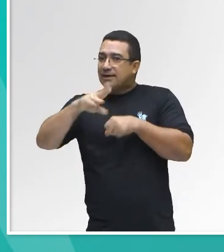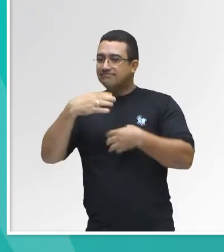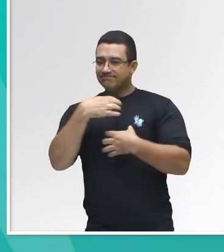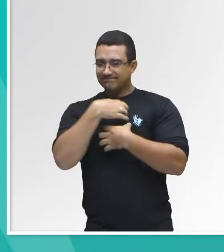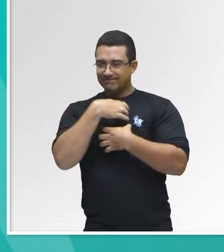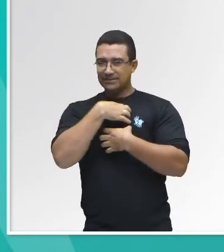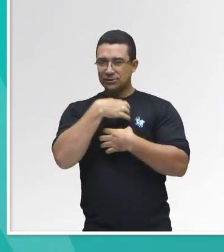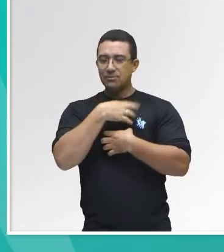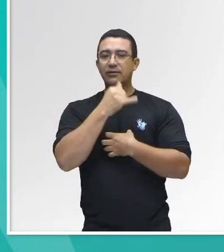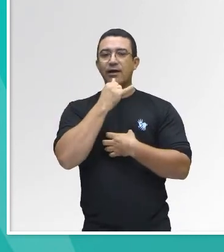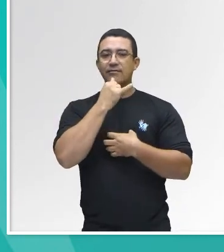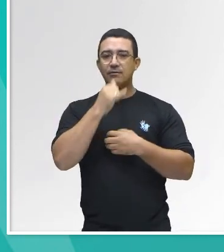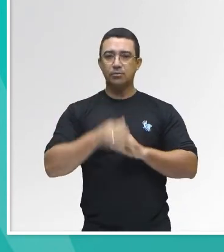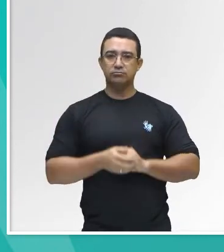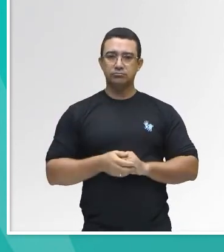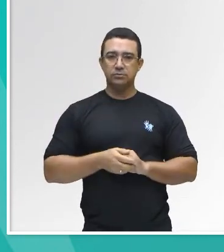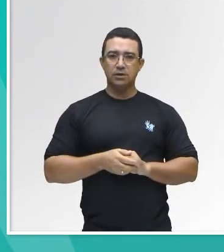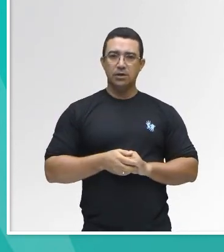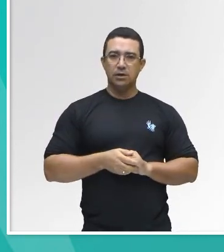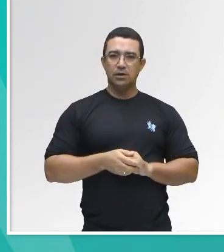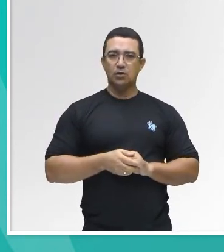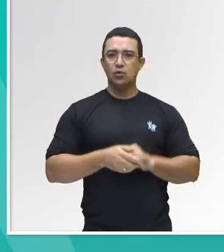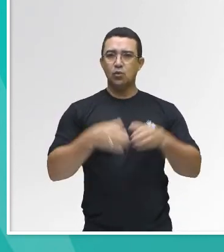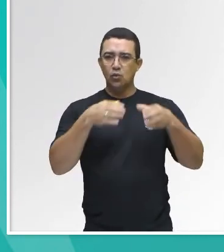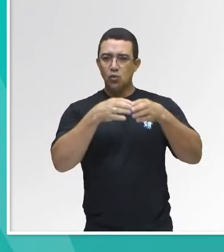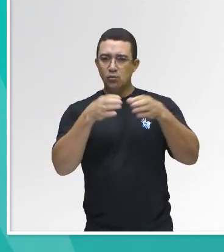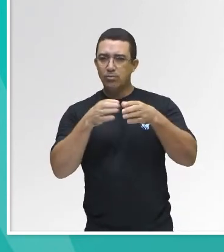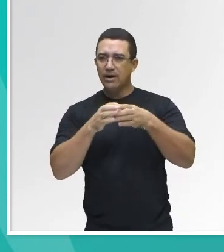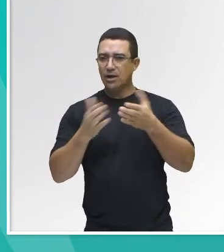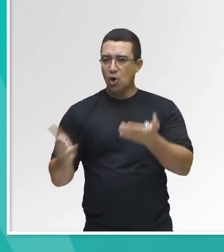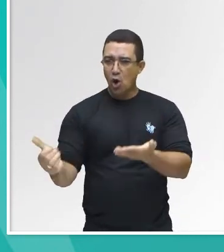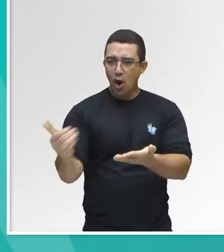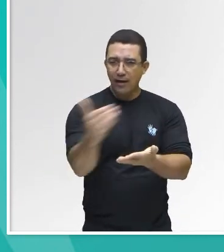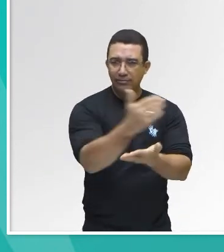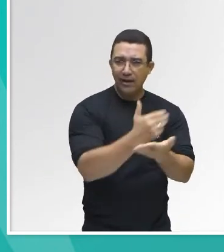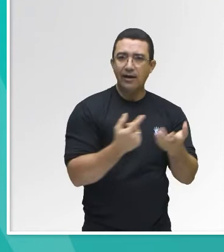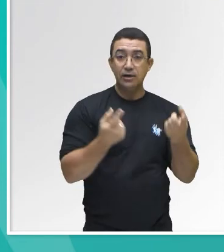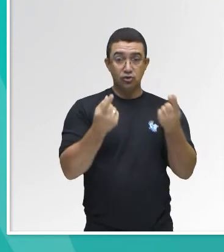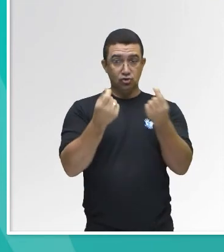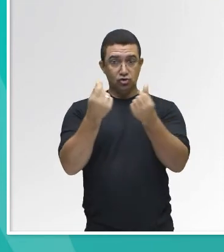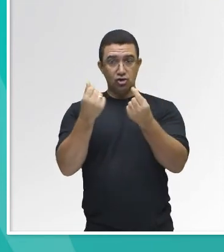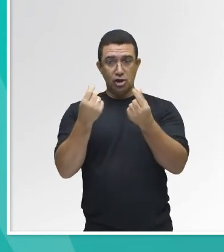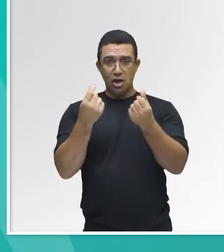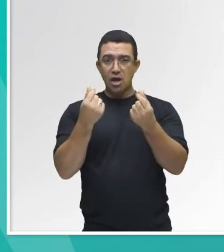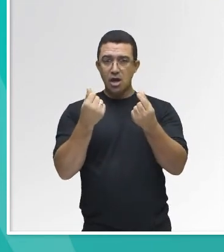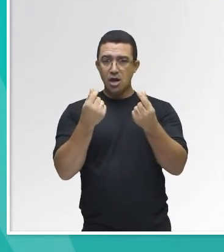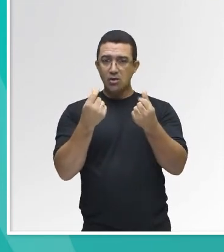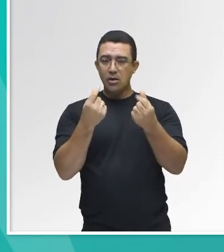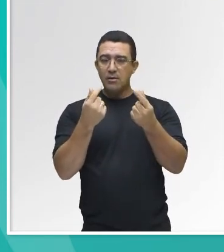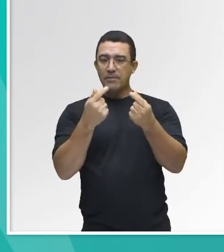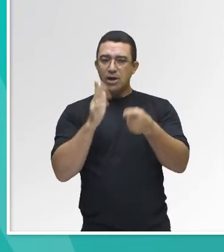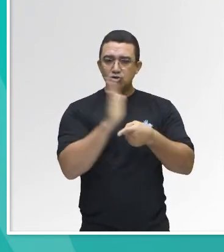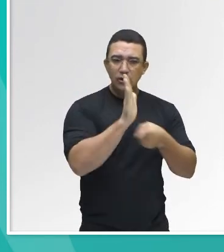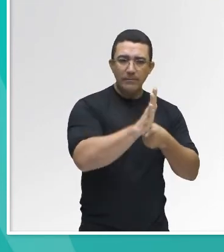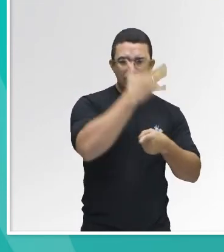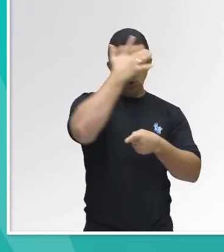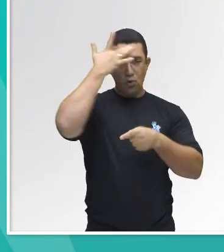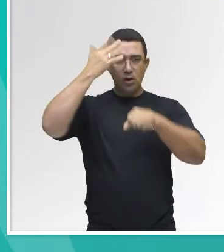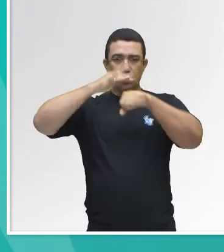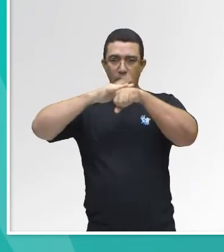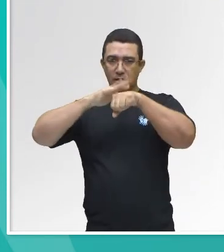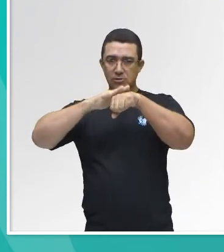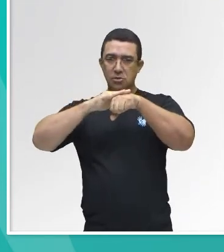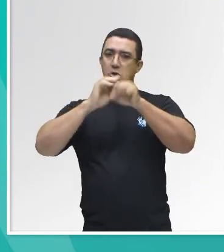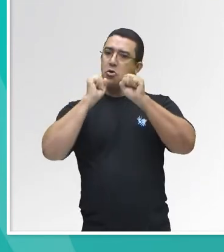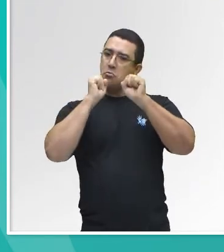tenho um exemplo, ó, em uma campanha para recolectar dinheiro para combater uma enfermidade, se pode